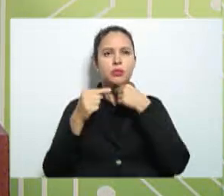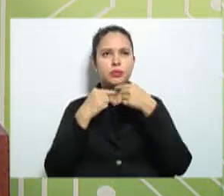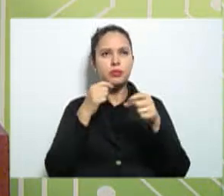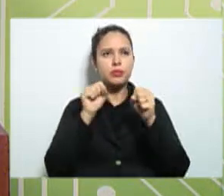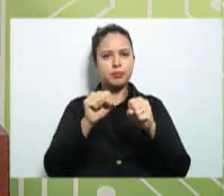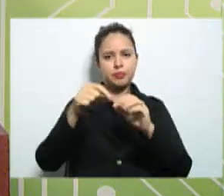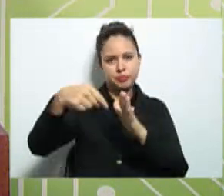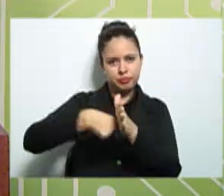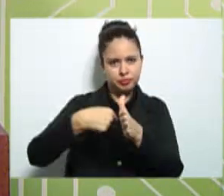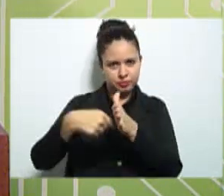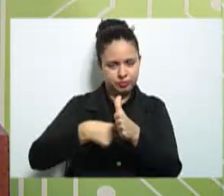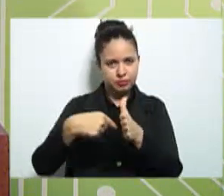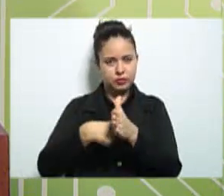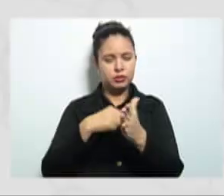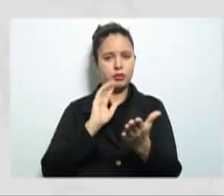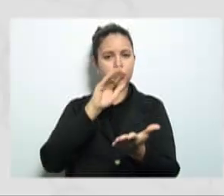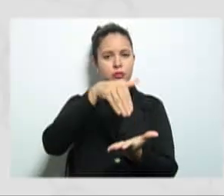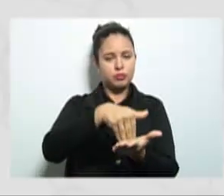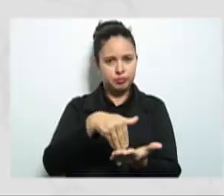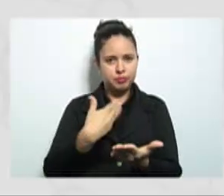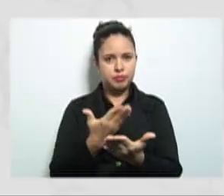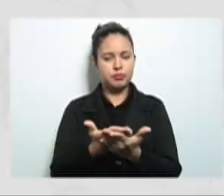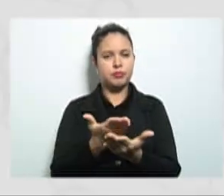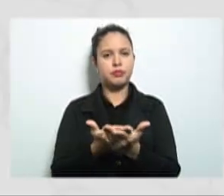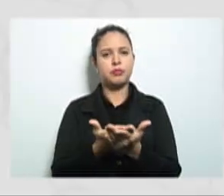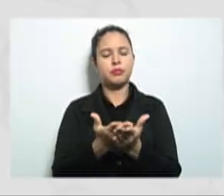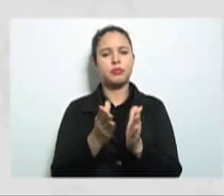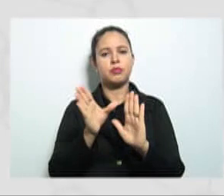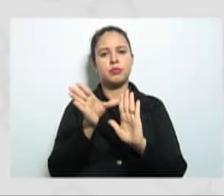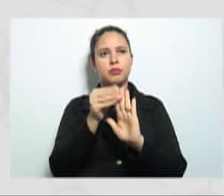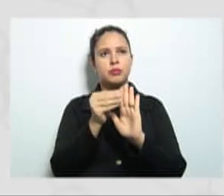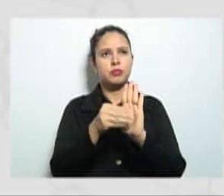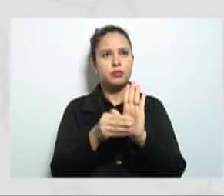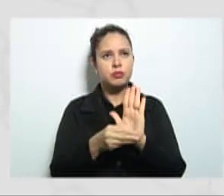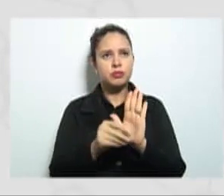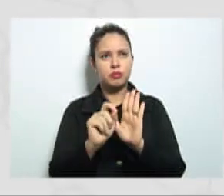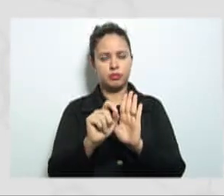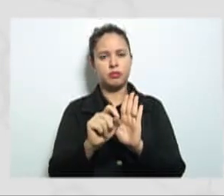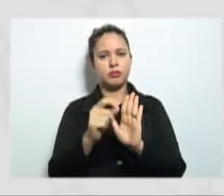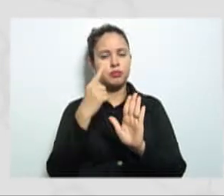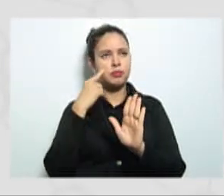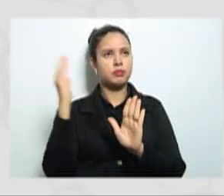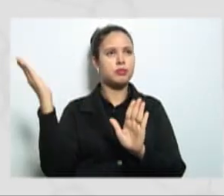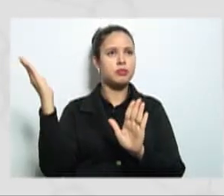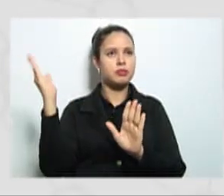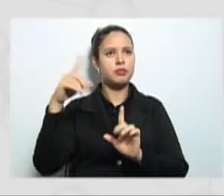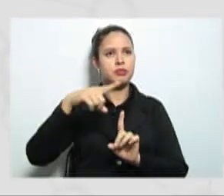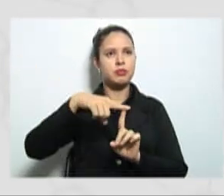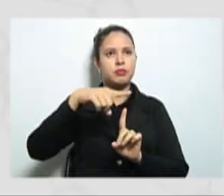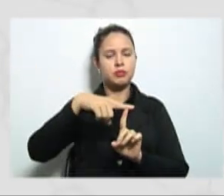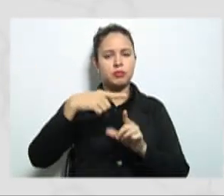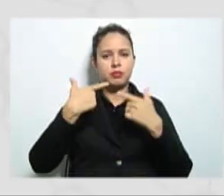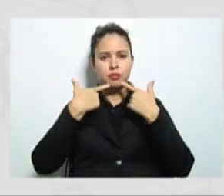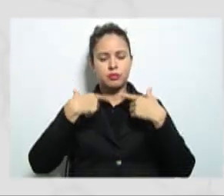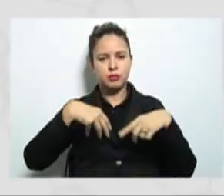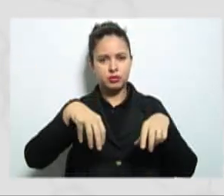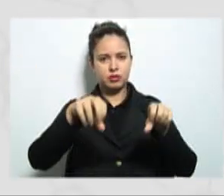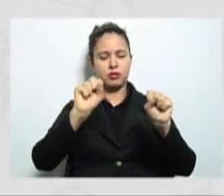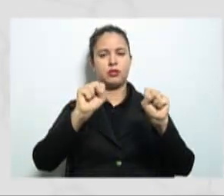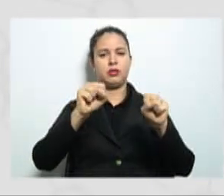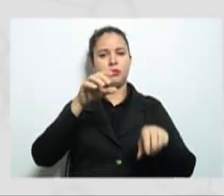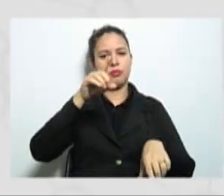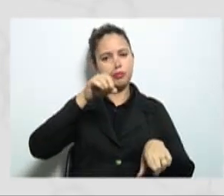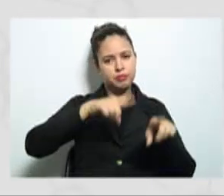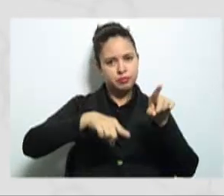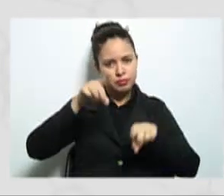sanadas agora em nossa última aula. Os conteúdos elegidos são tipos de linguagem, níveis de